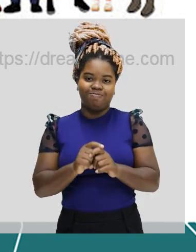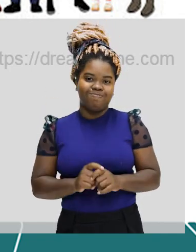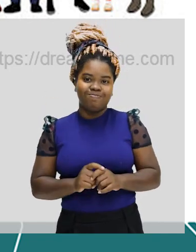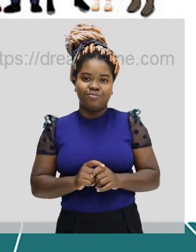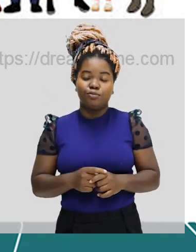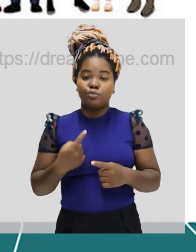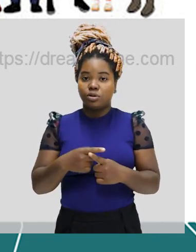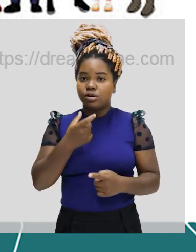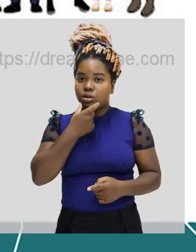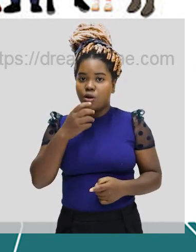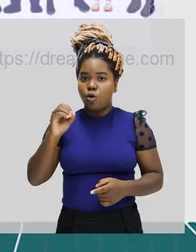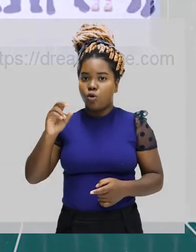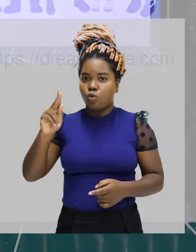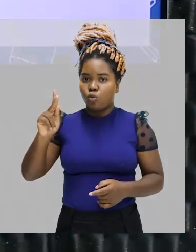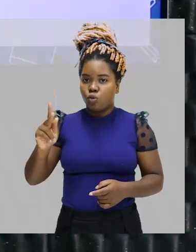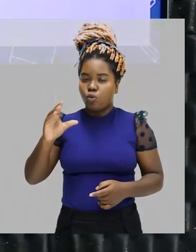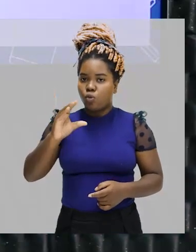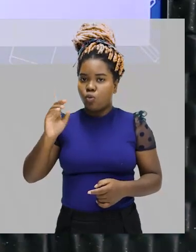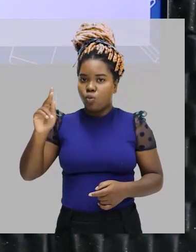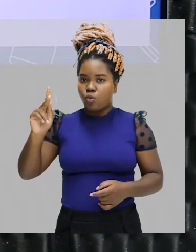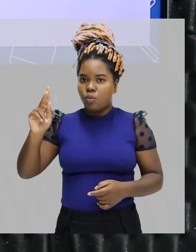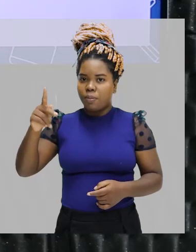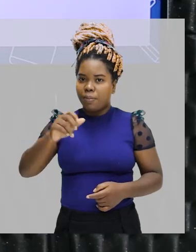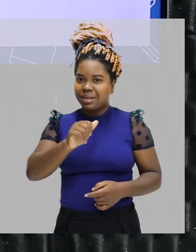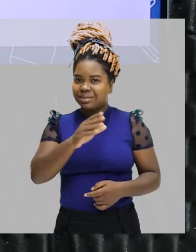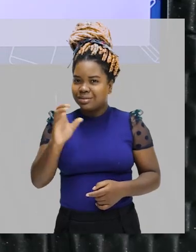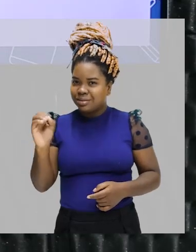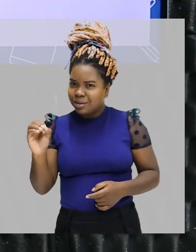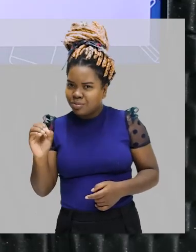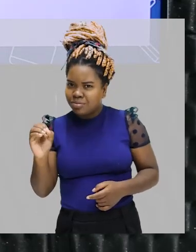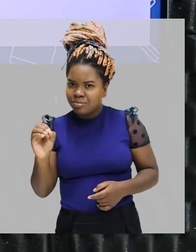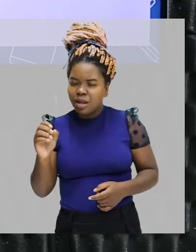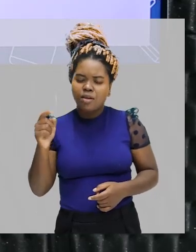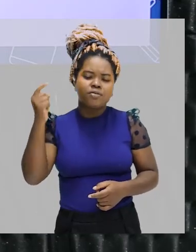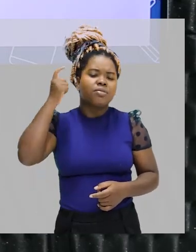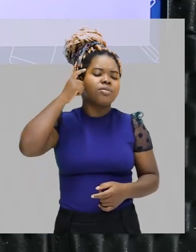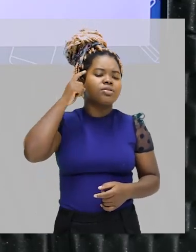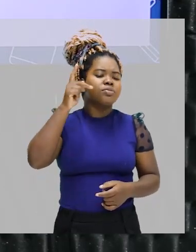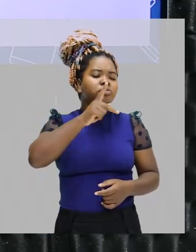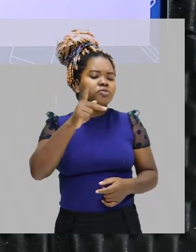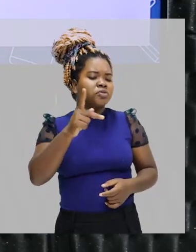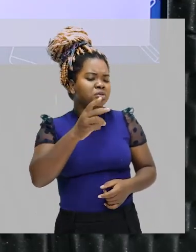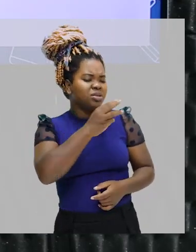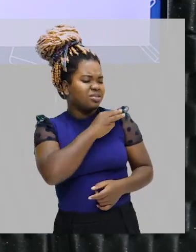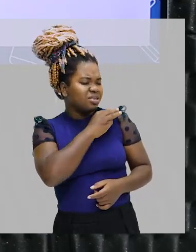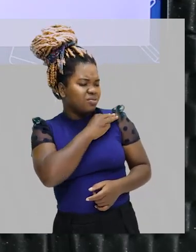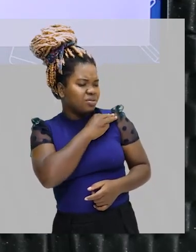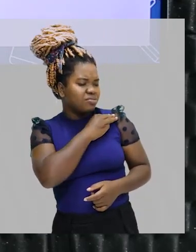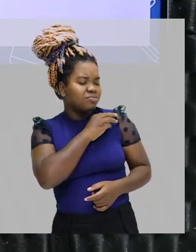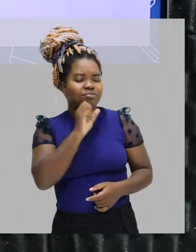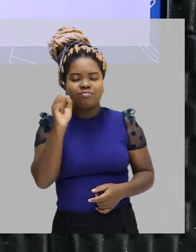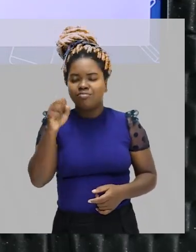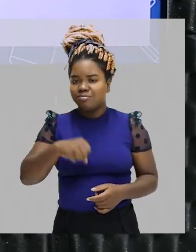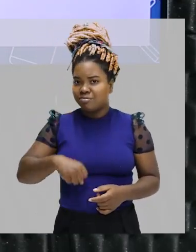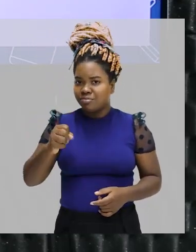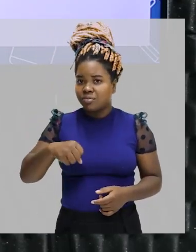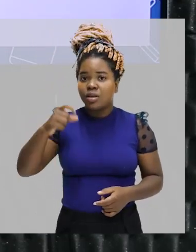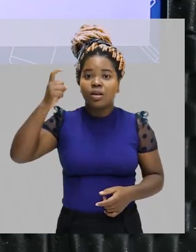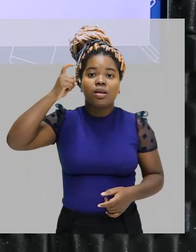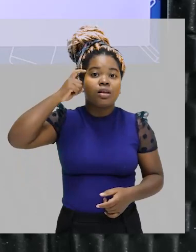professora, ocupação, profissão, vocabulário de terceira série ou terceiro ano? Exatamente, pessoal. Quando nós pensamos